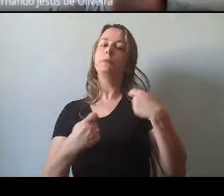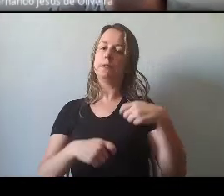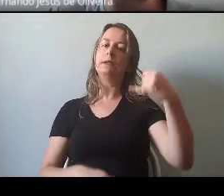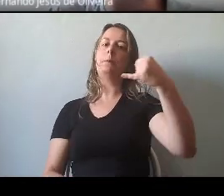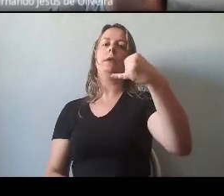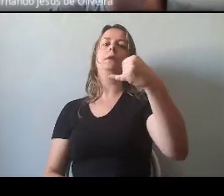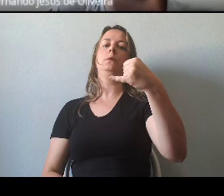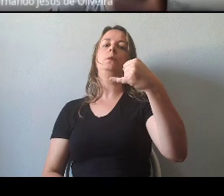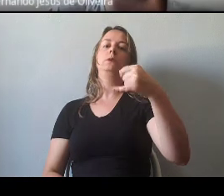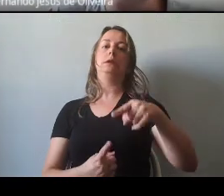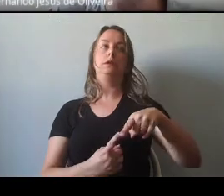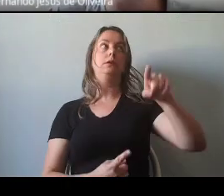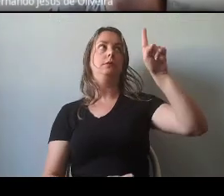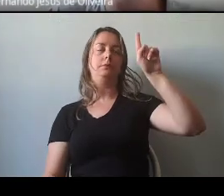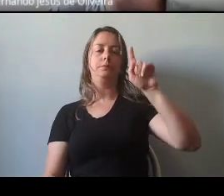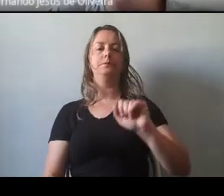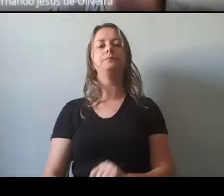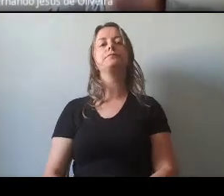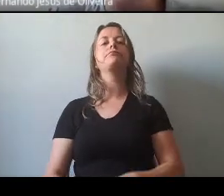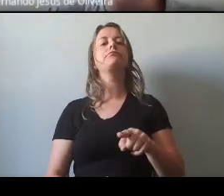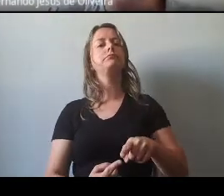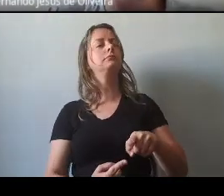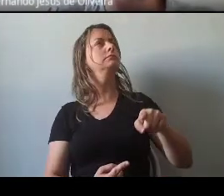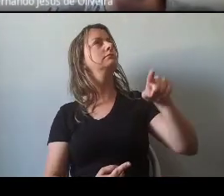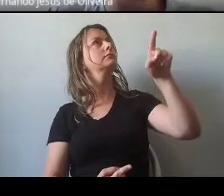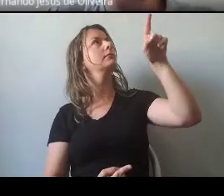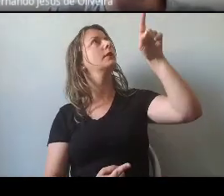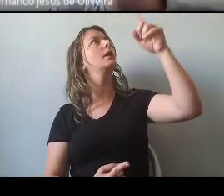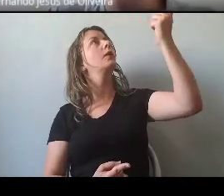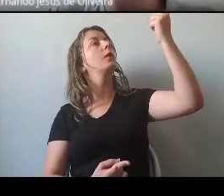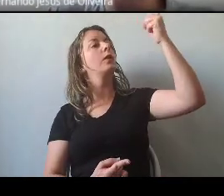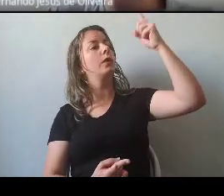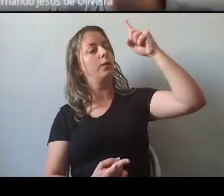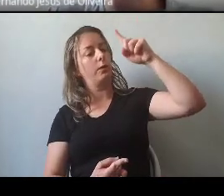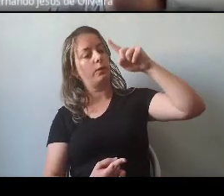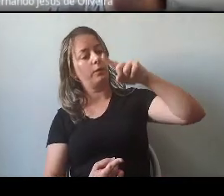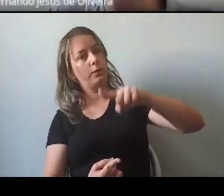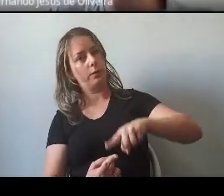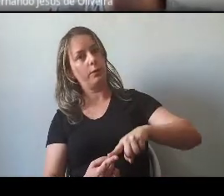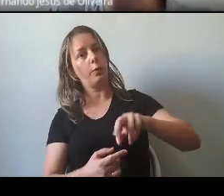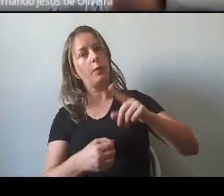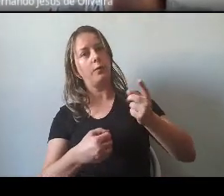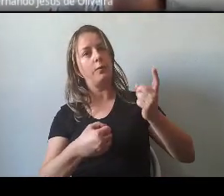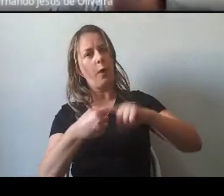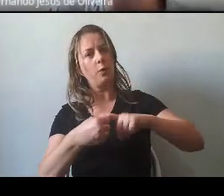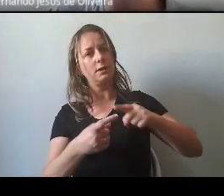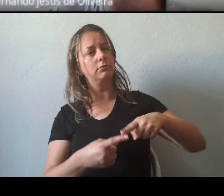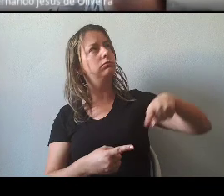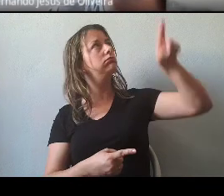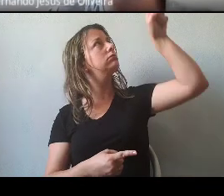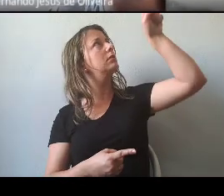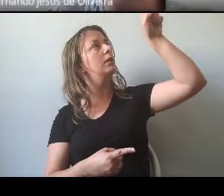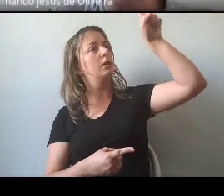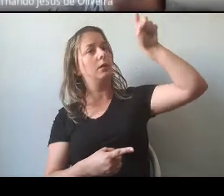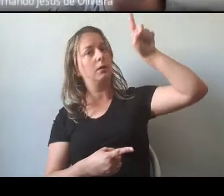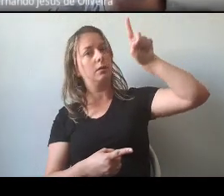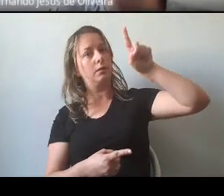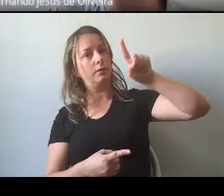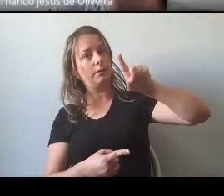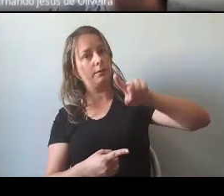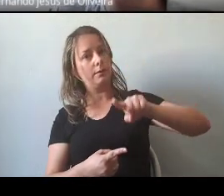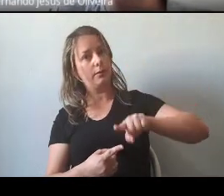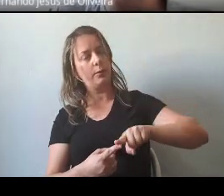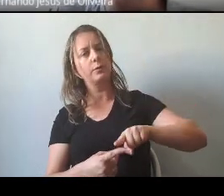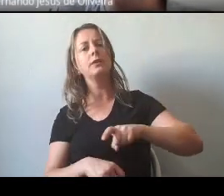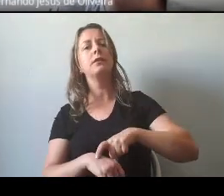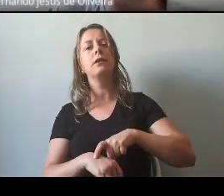esse menos aqui, ok? O tempo que ele permanece no ar até o instante que ele retorna ao ponto de partida. Se ele